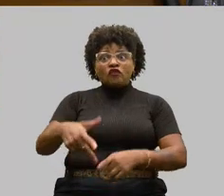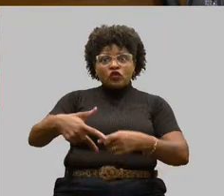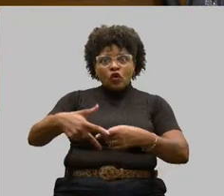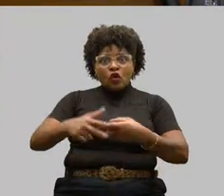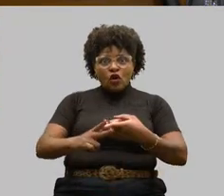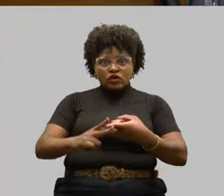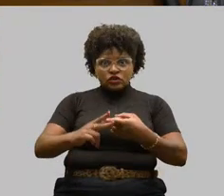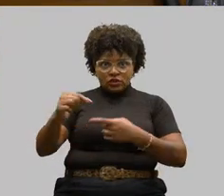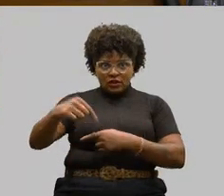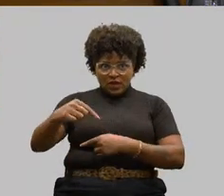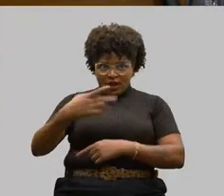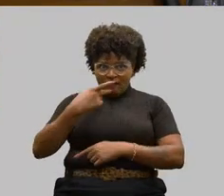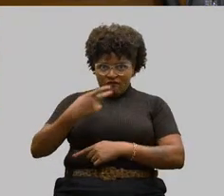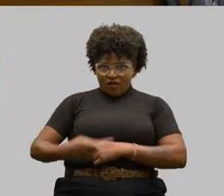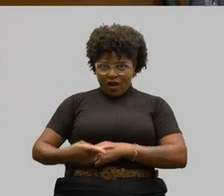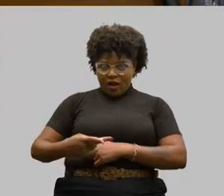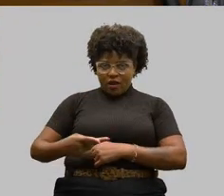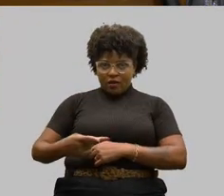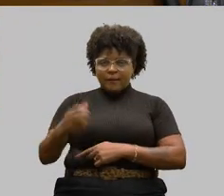Brasil